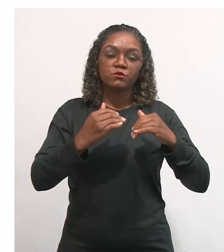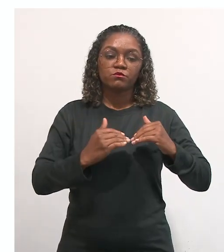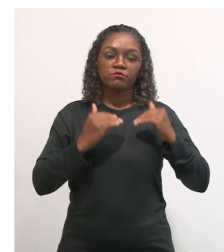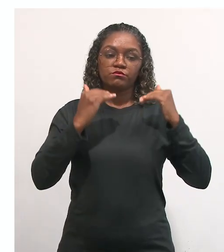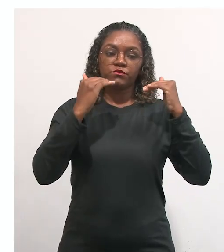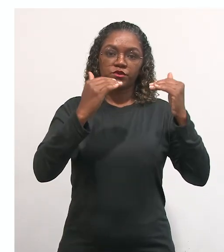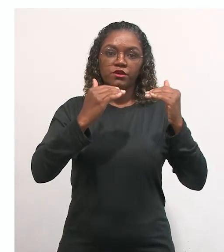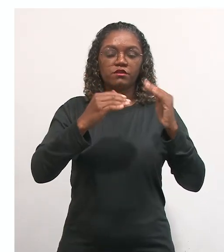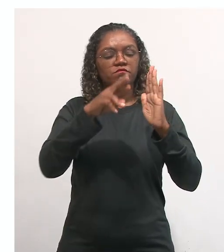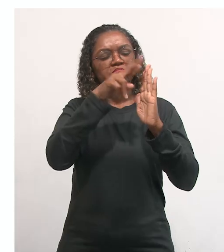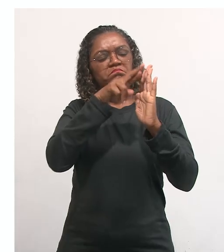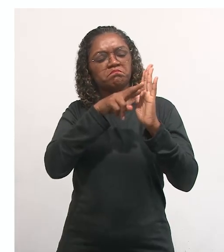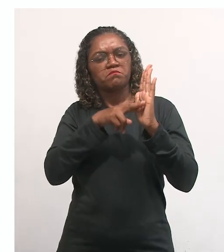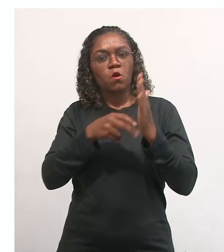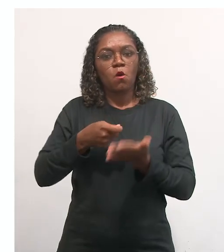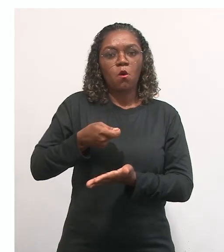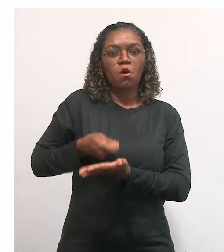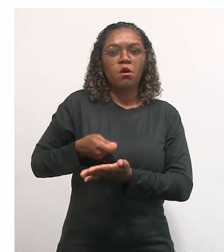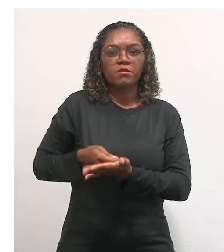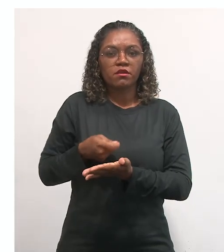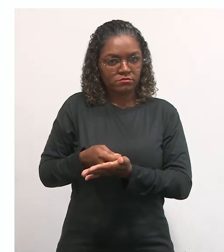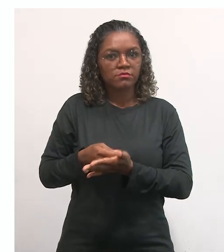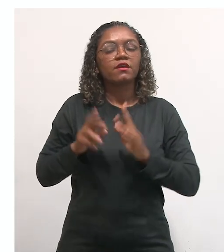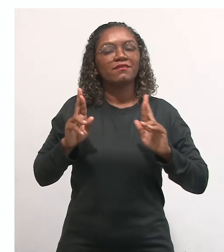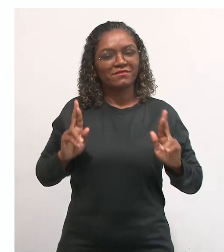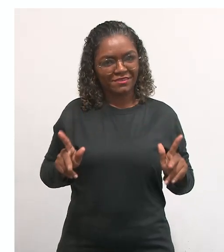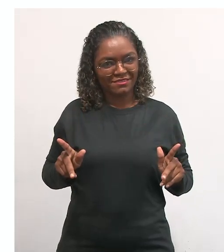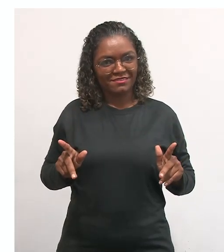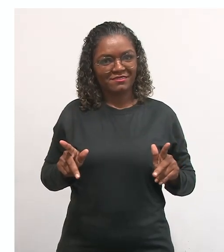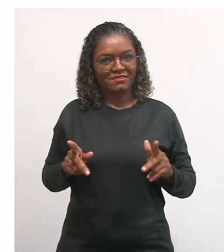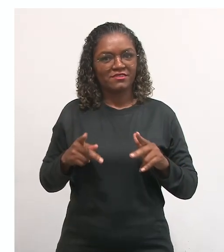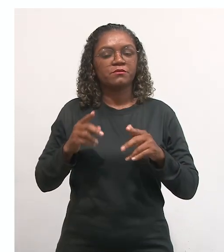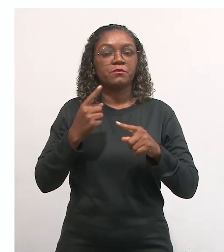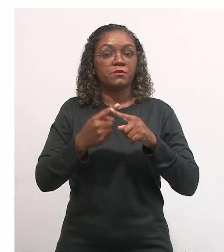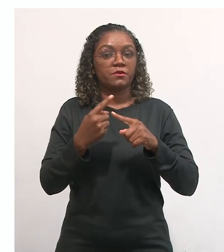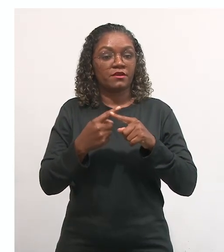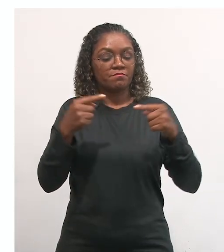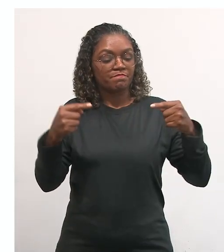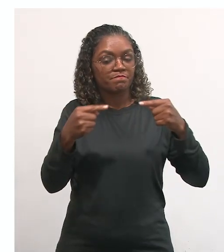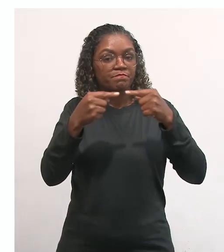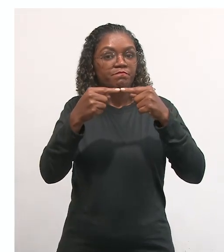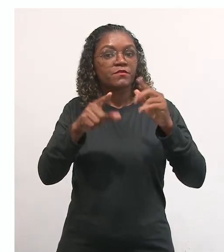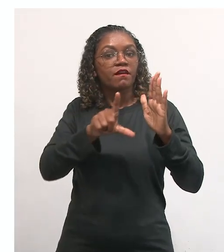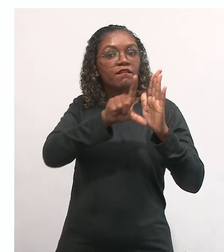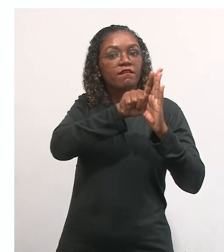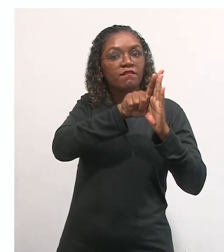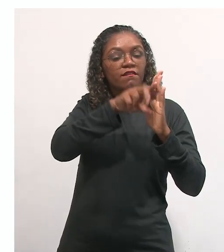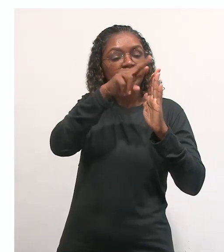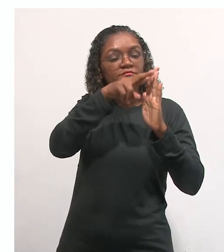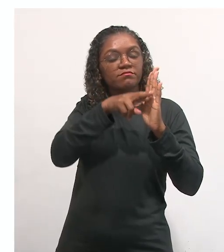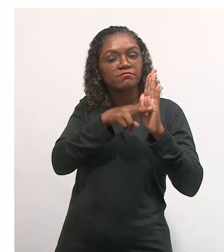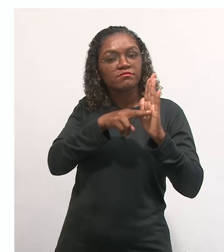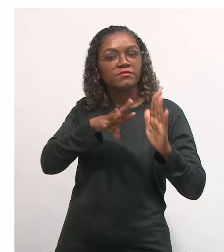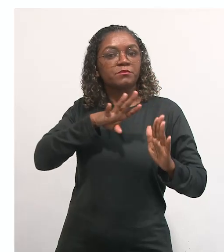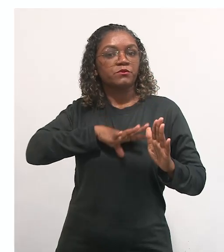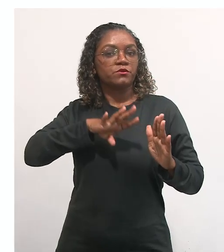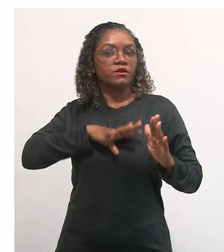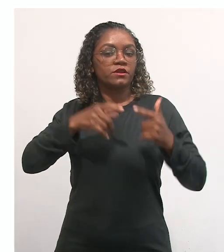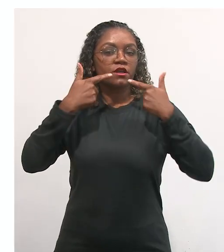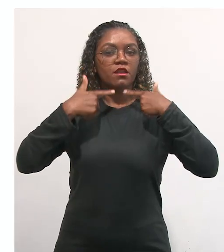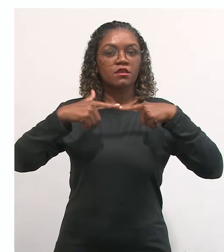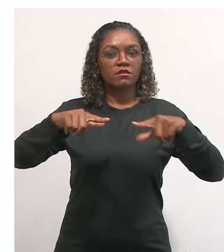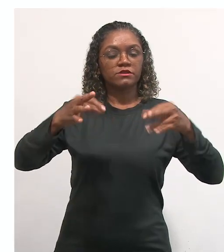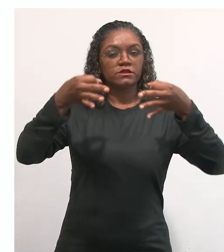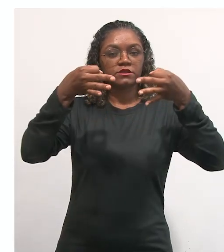nível de exigência muito mais eh né aprofundado Por quê Porque e a para